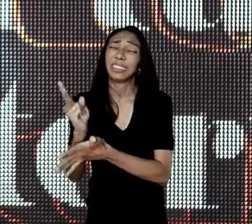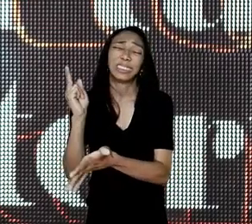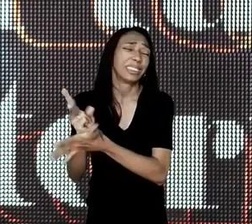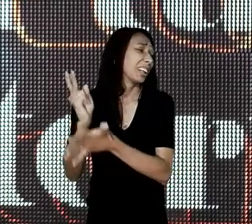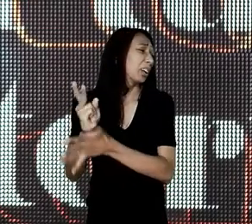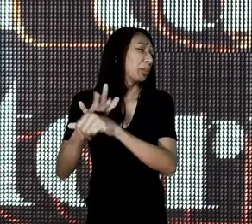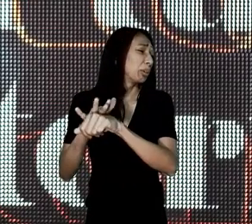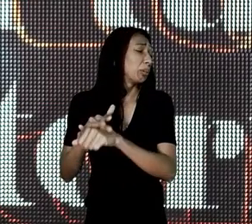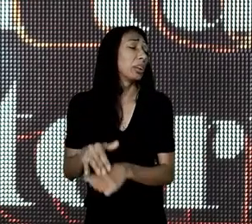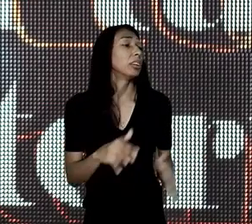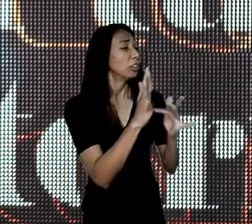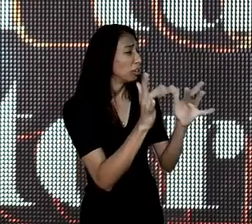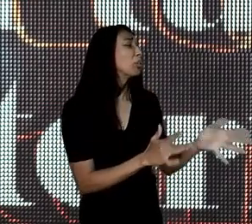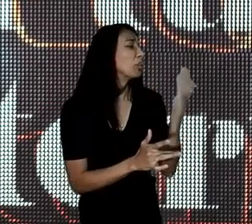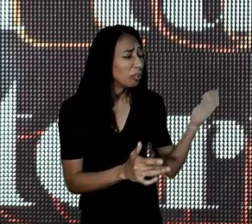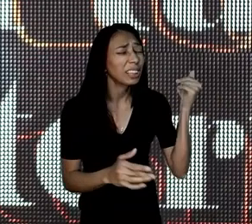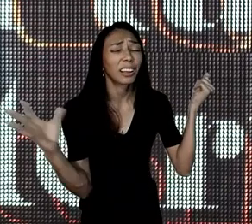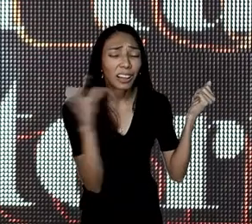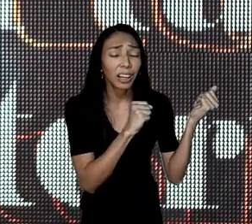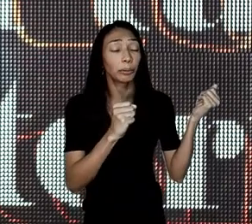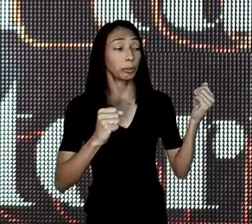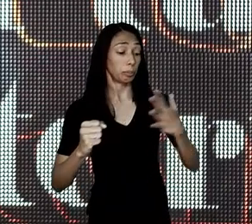para conversar com ela, vamos, que a minha filha